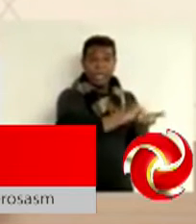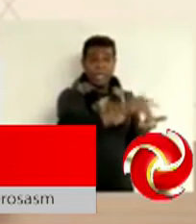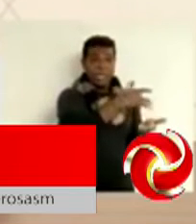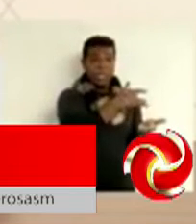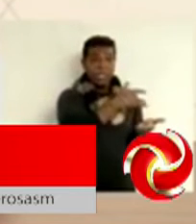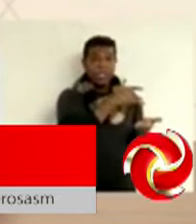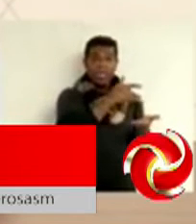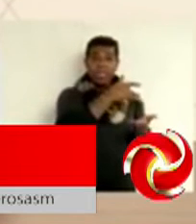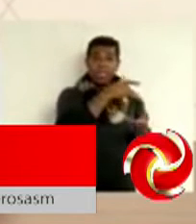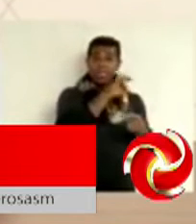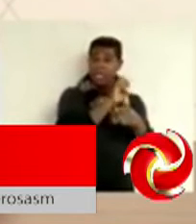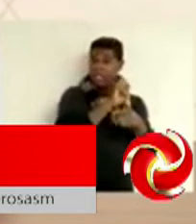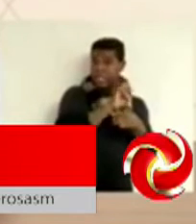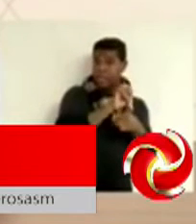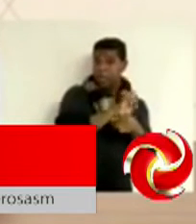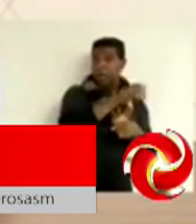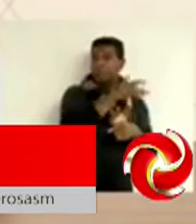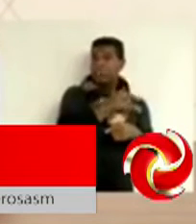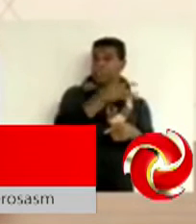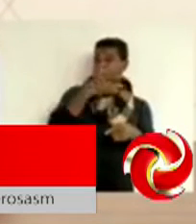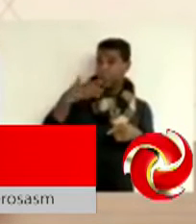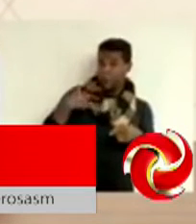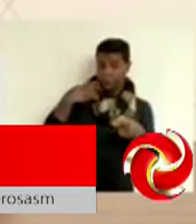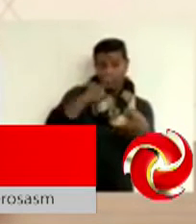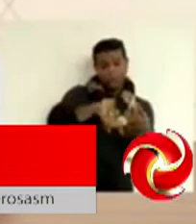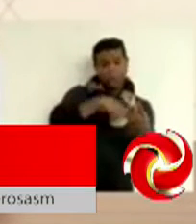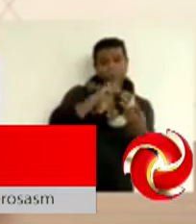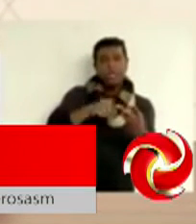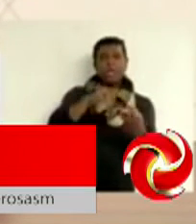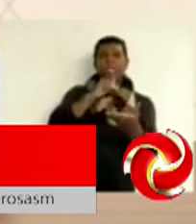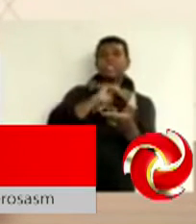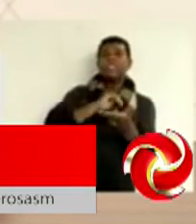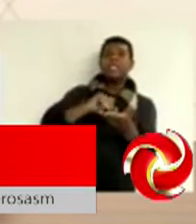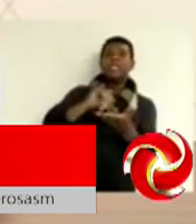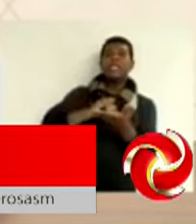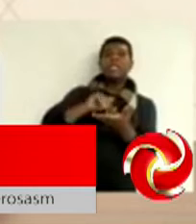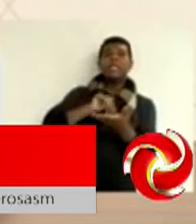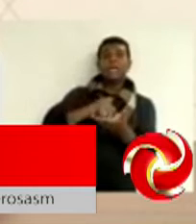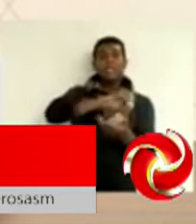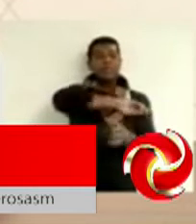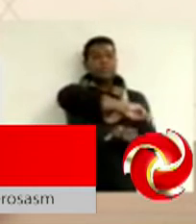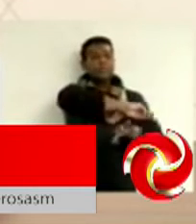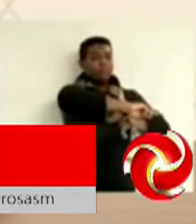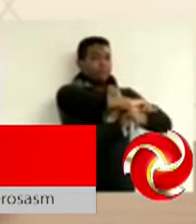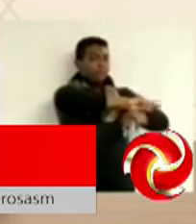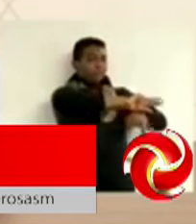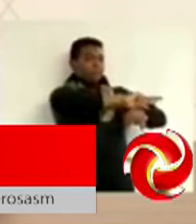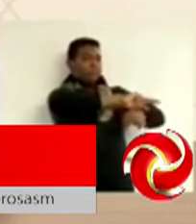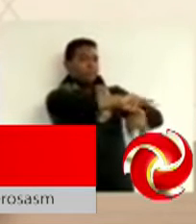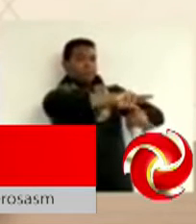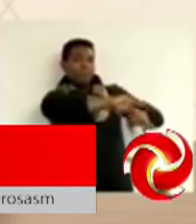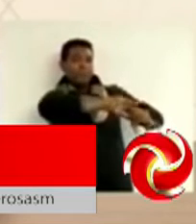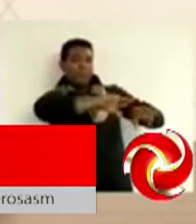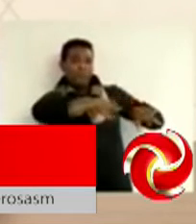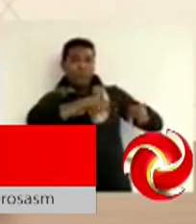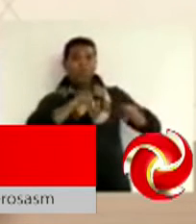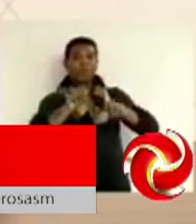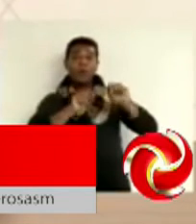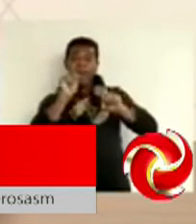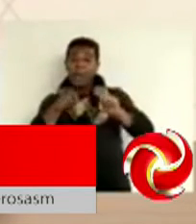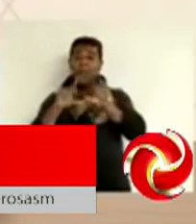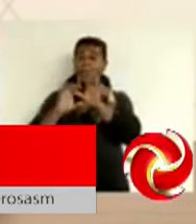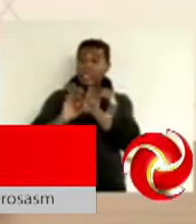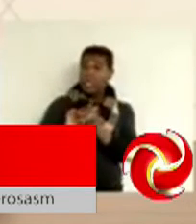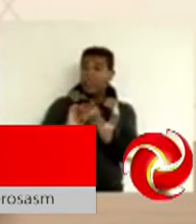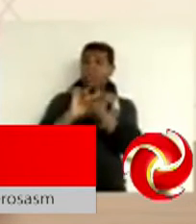das secretarias municipais e de outros gestores no enfrentamento à Covid, na disponibilização de leitos,